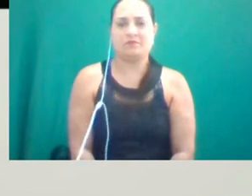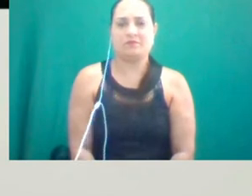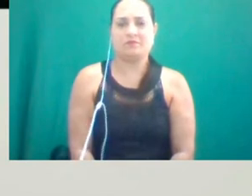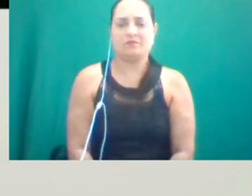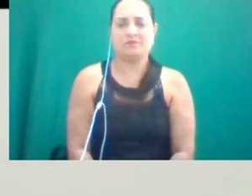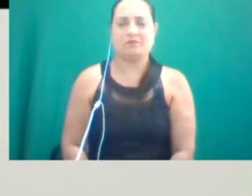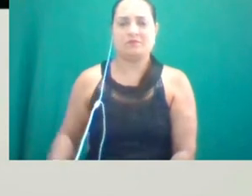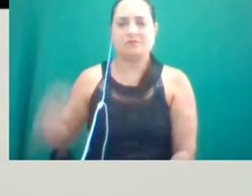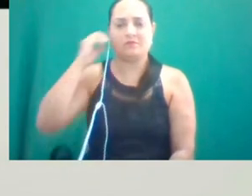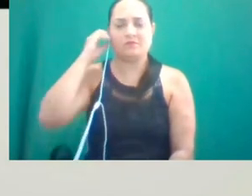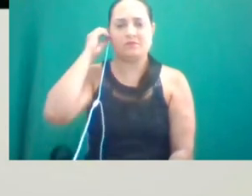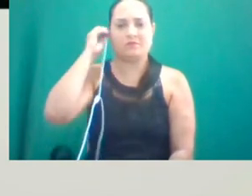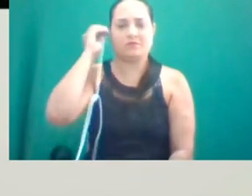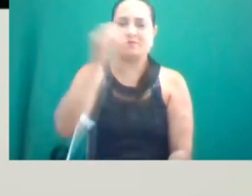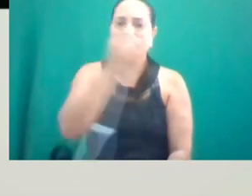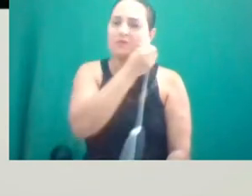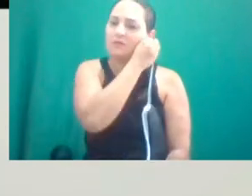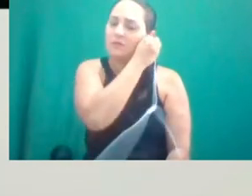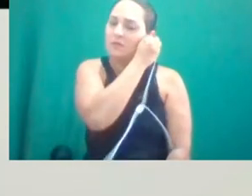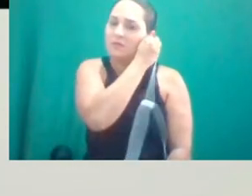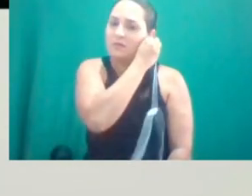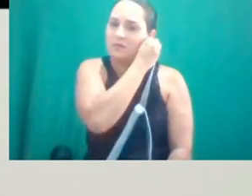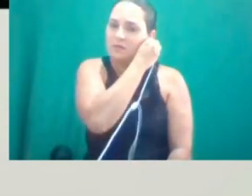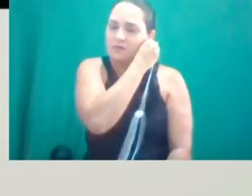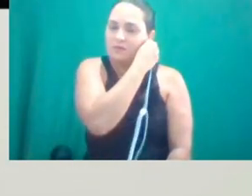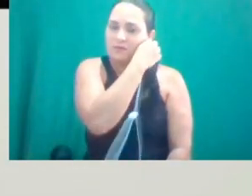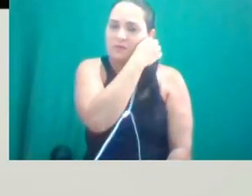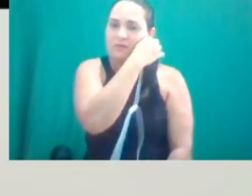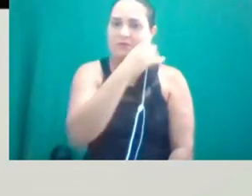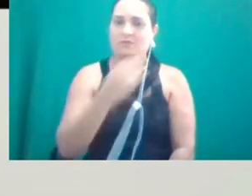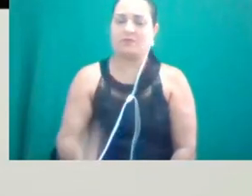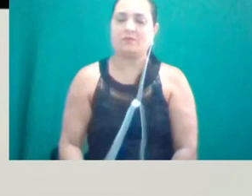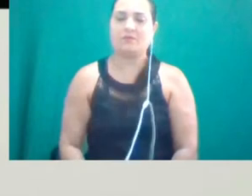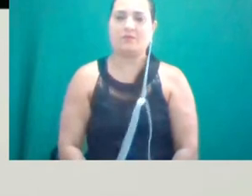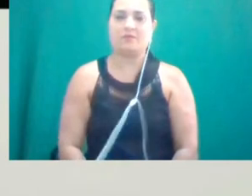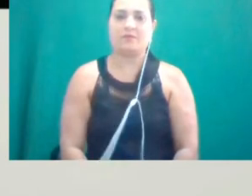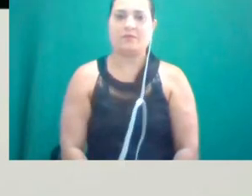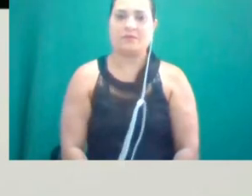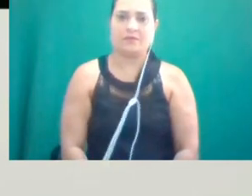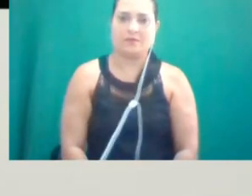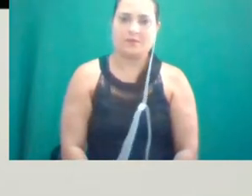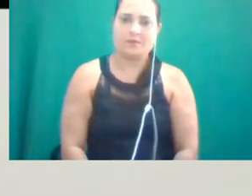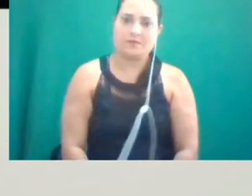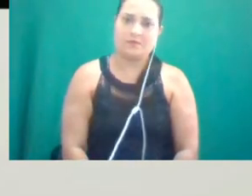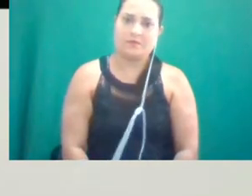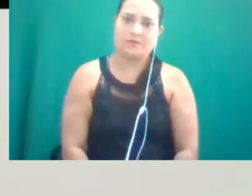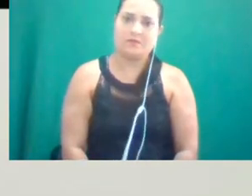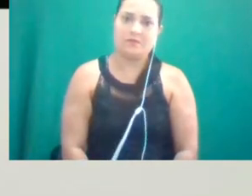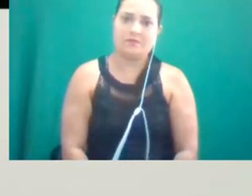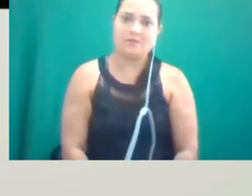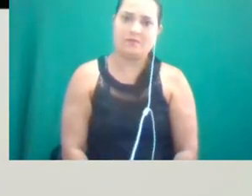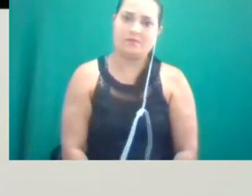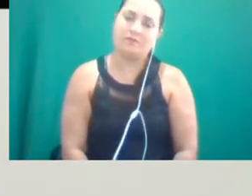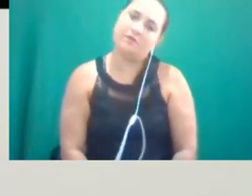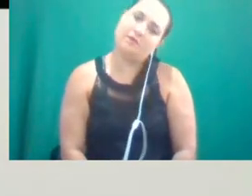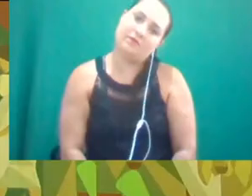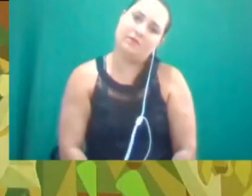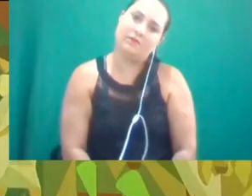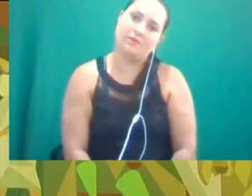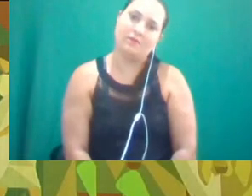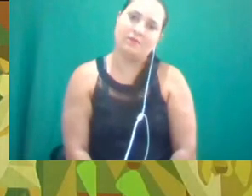e de comportamento em prol de um sistema de consumo justo, ético, democrático e sustentável.